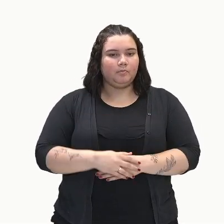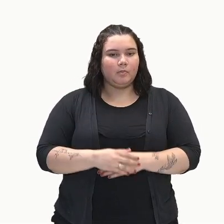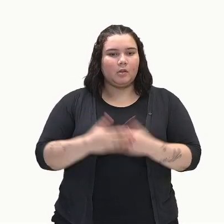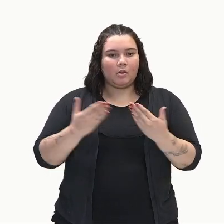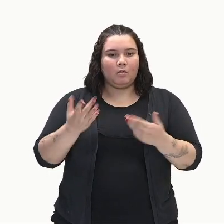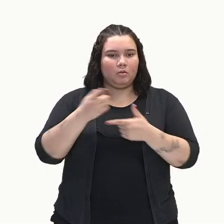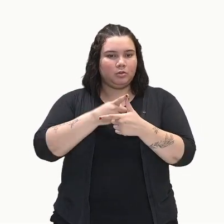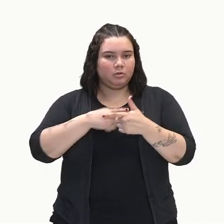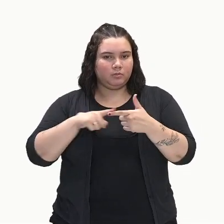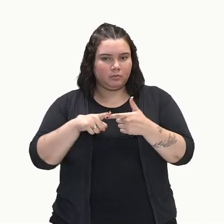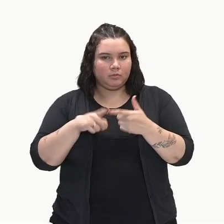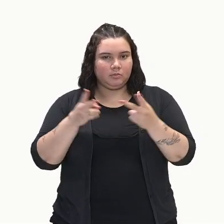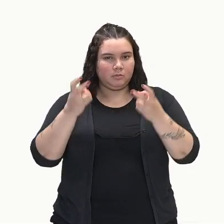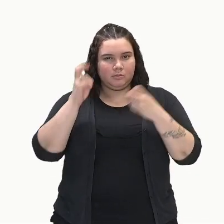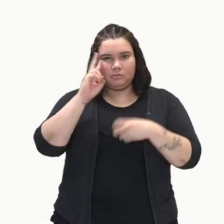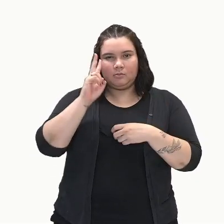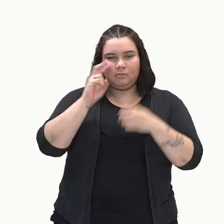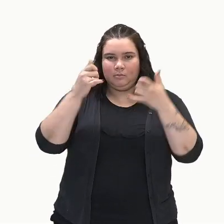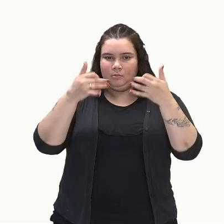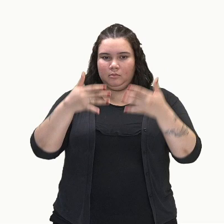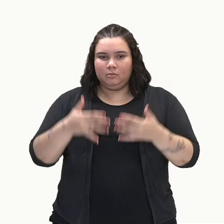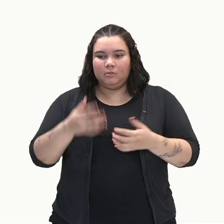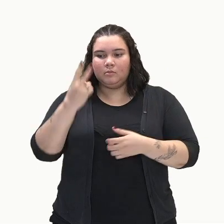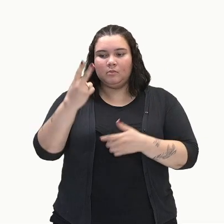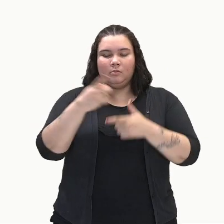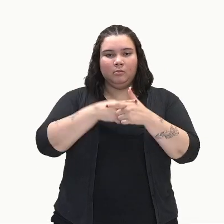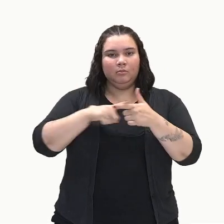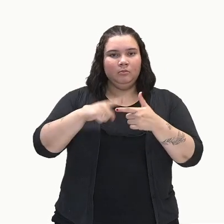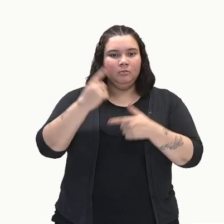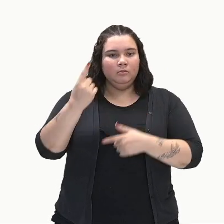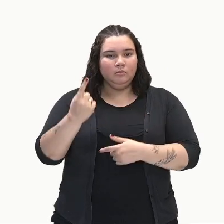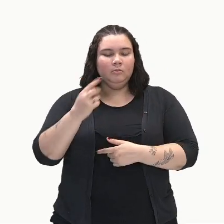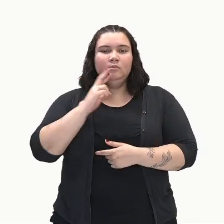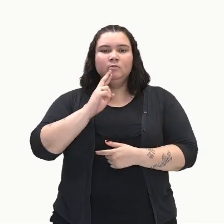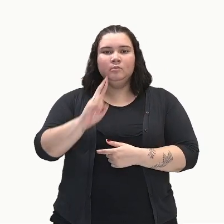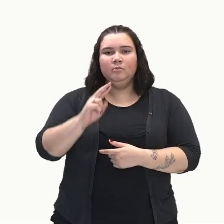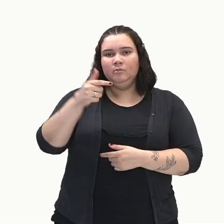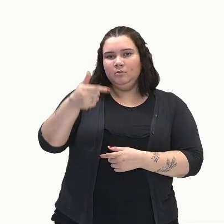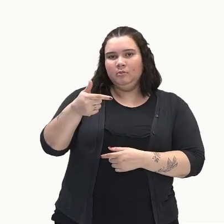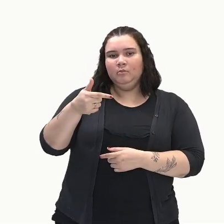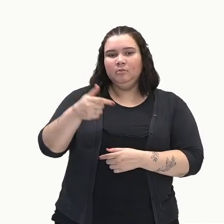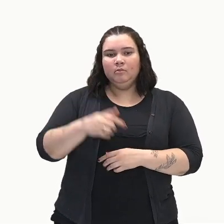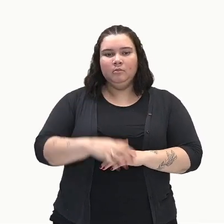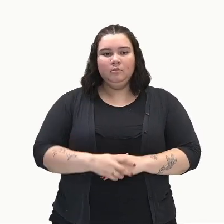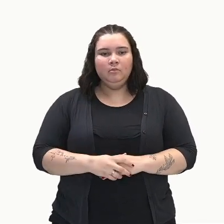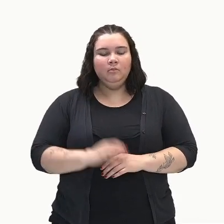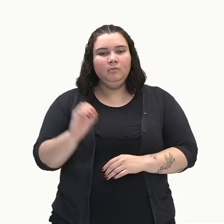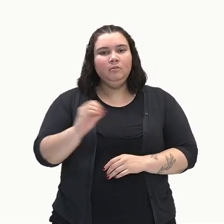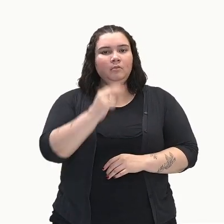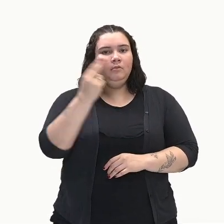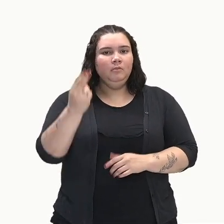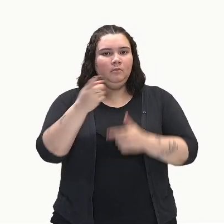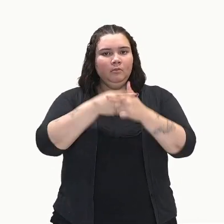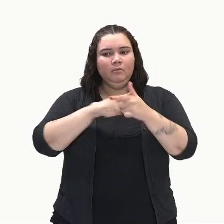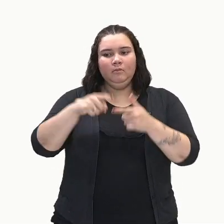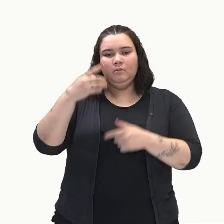dividir 2 dividido por 1, vou obter 2. Vou dividir o A3